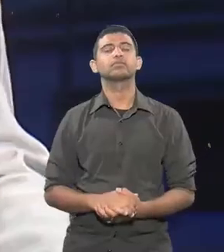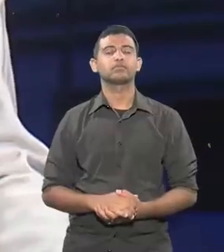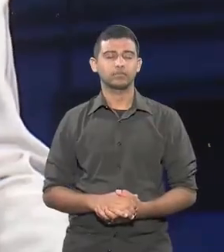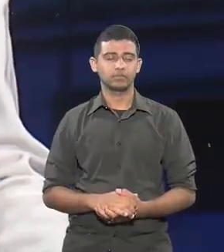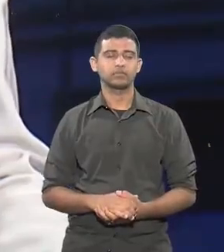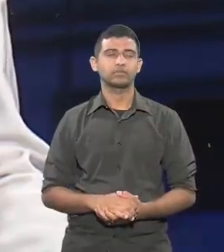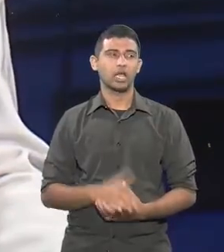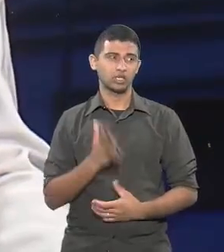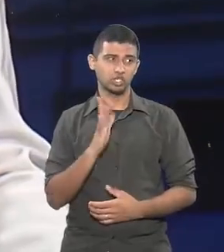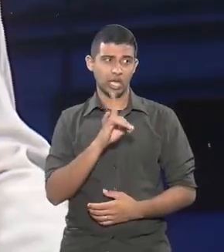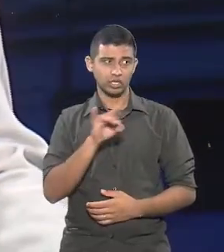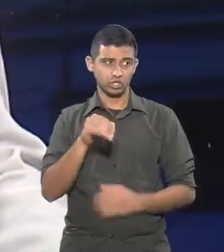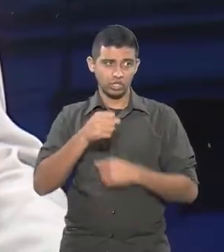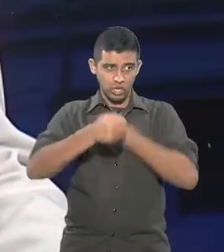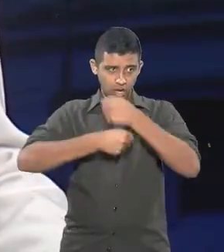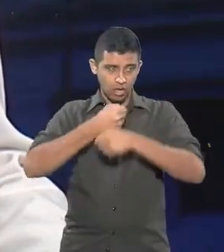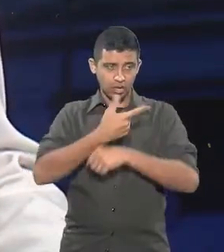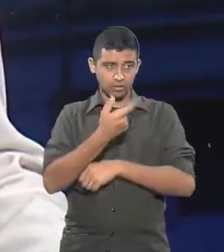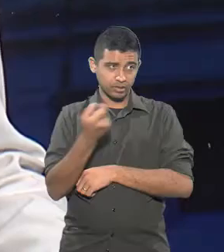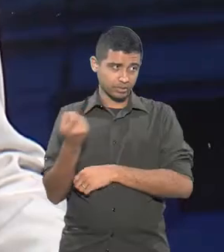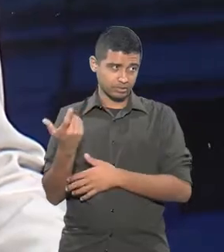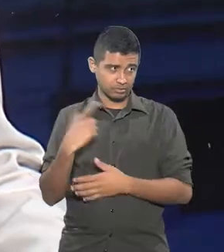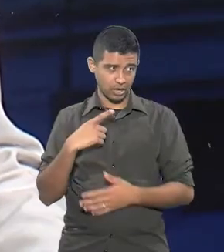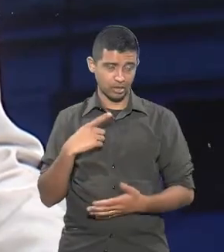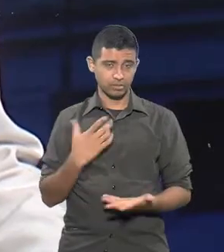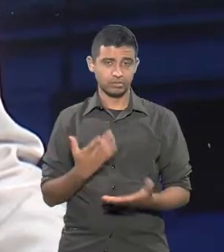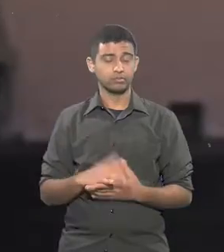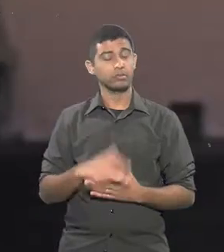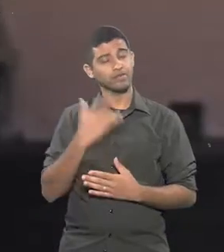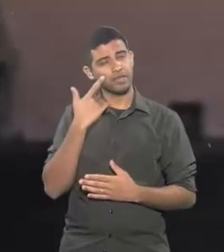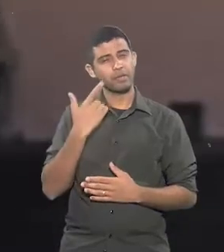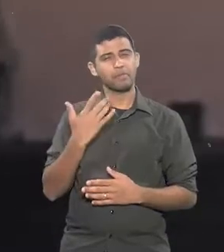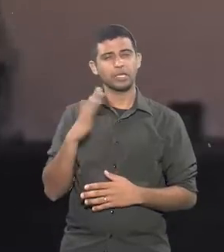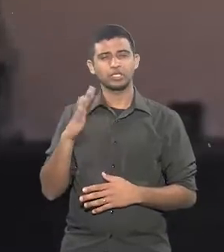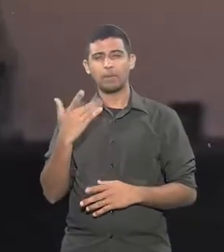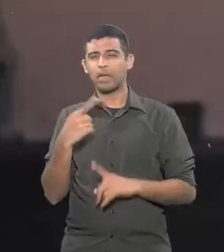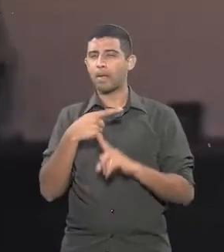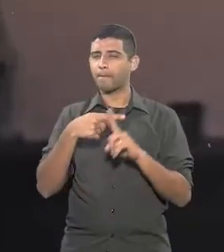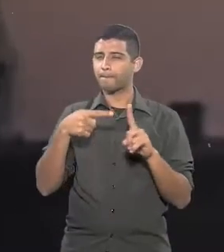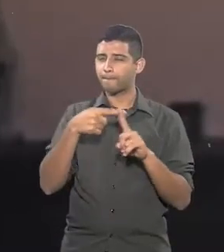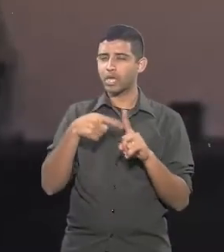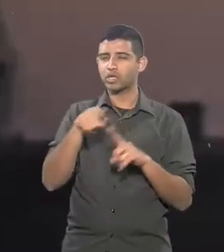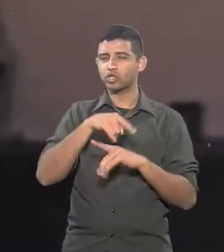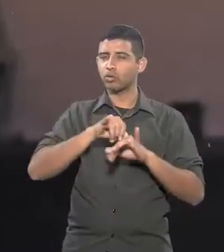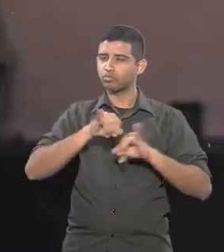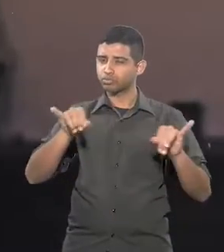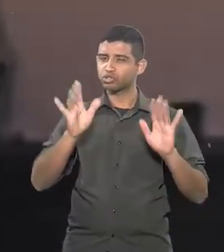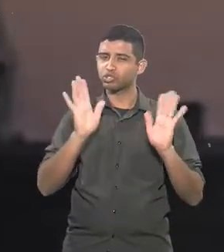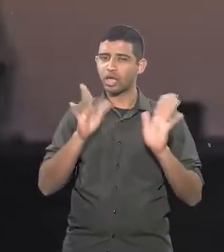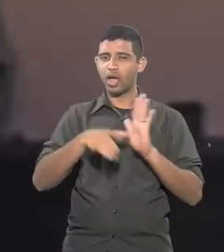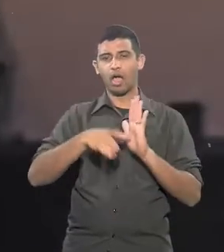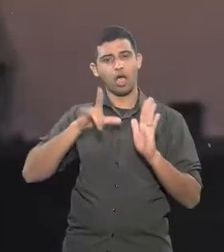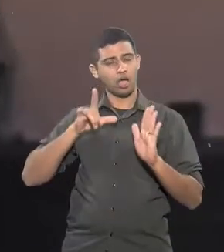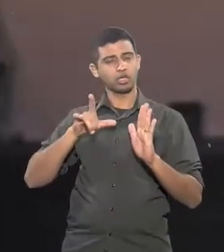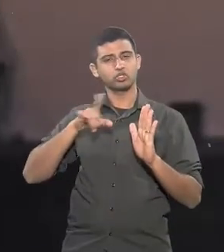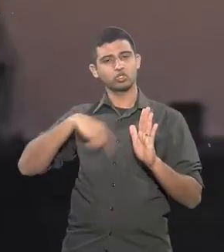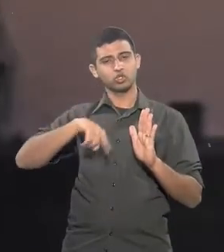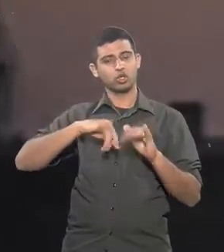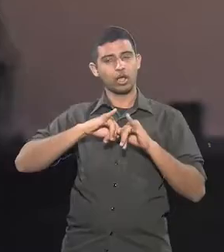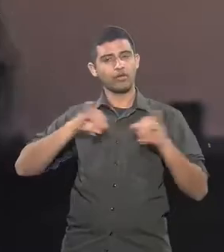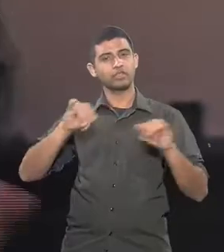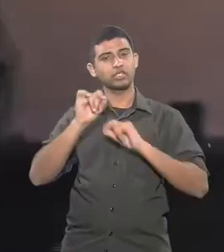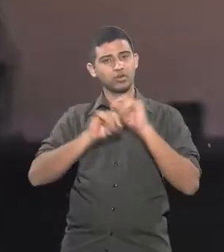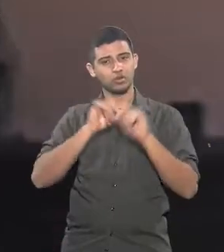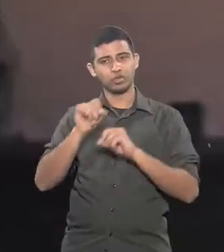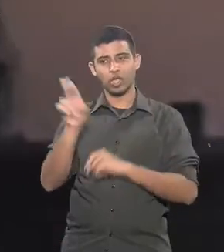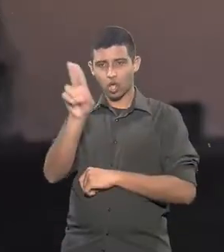de consumir, por exemplo. Certo. Isso já tem data para o ano que vem? Para o meio do ano que vem a gente já está divulgando esse estudo.